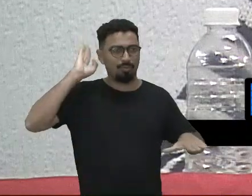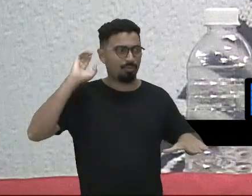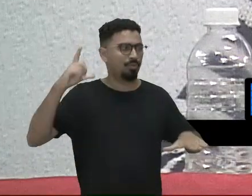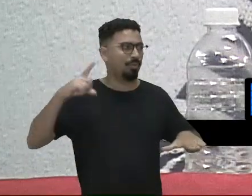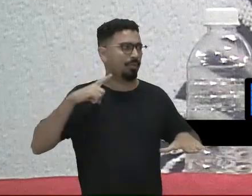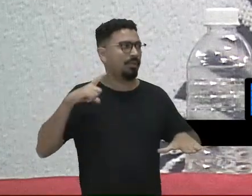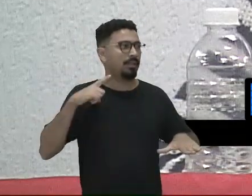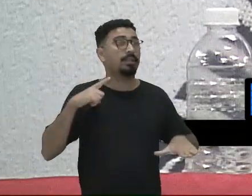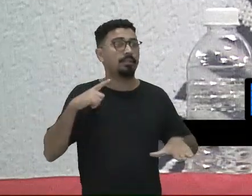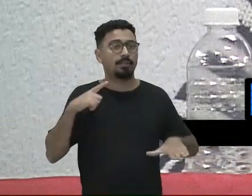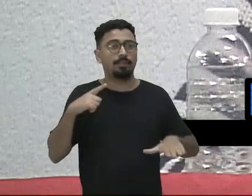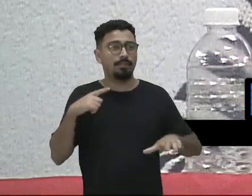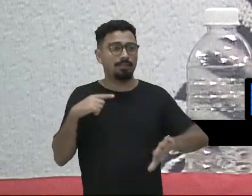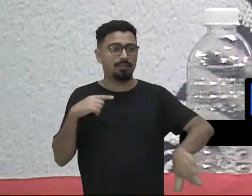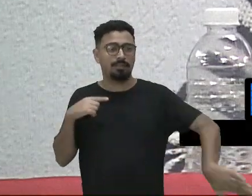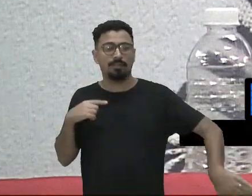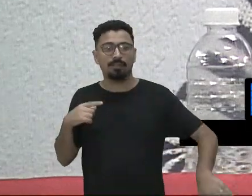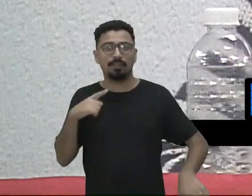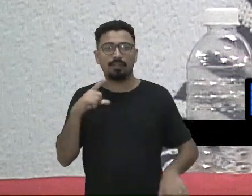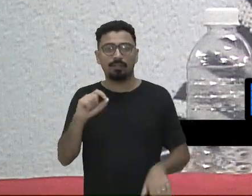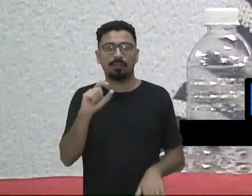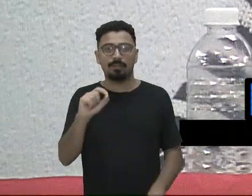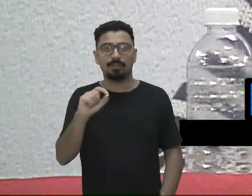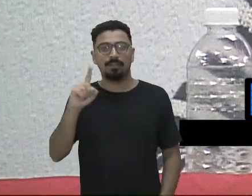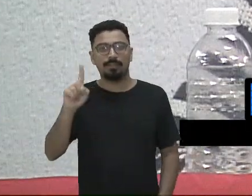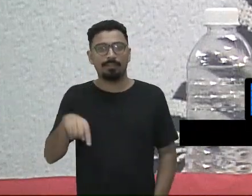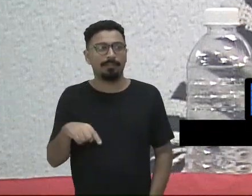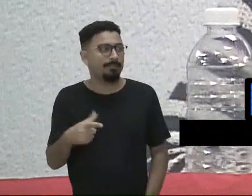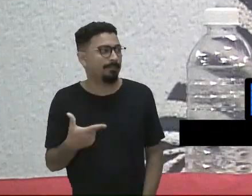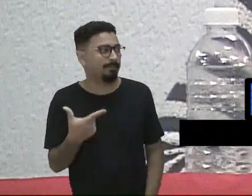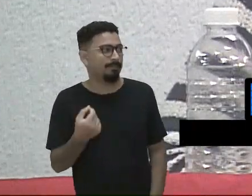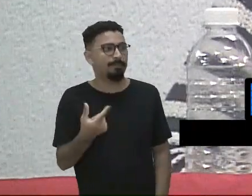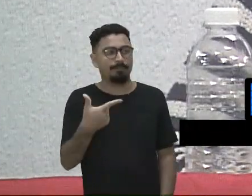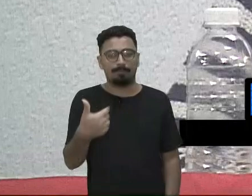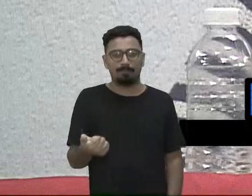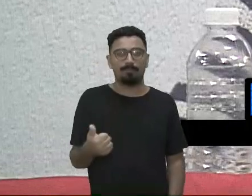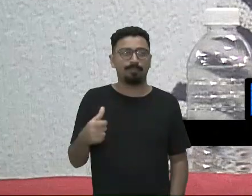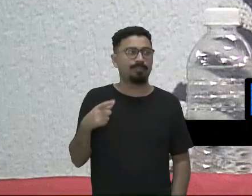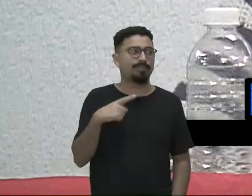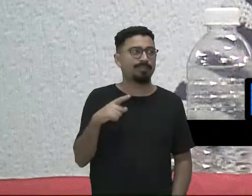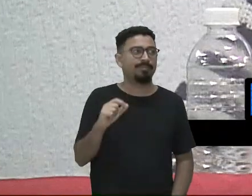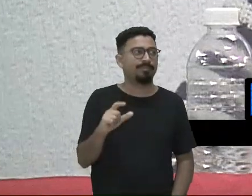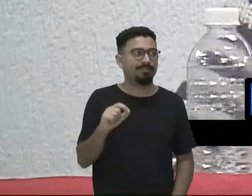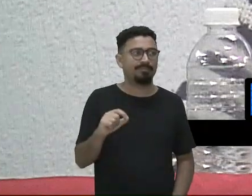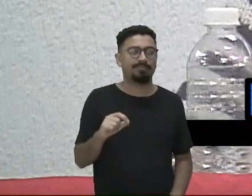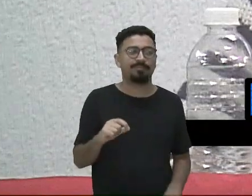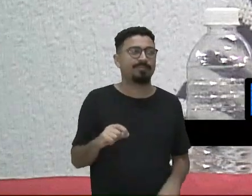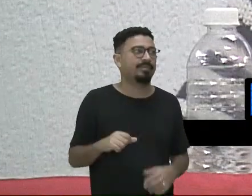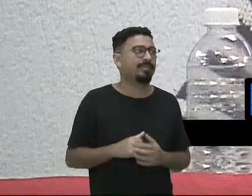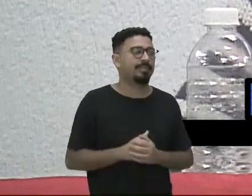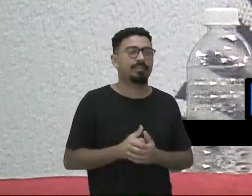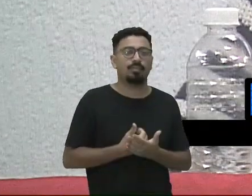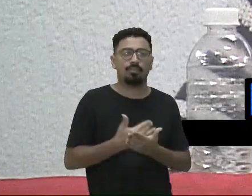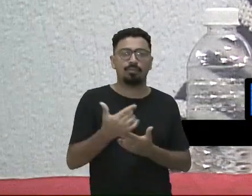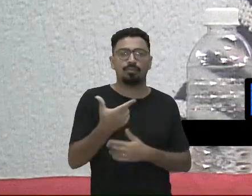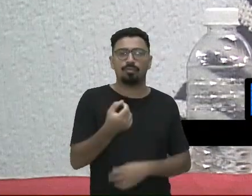de renda. Ele foi instituído em 2021 e começou a ser executado em 2022